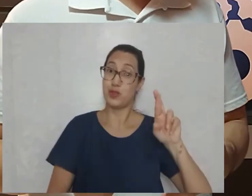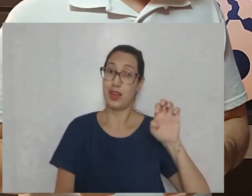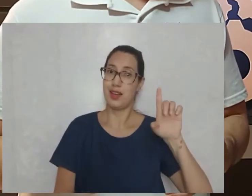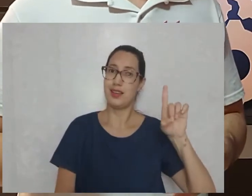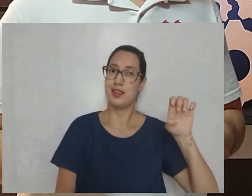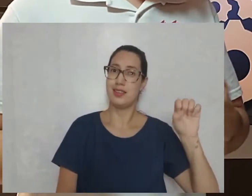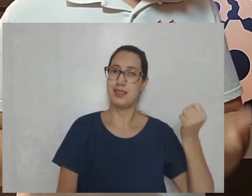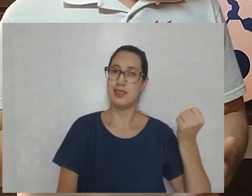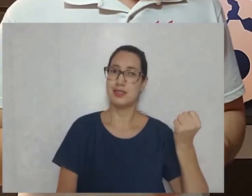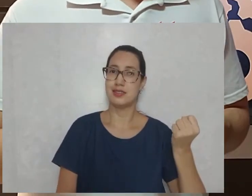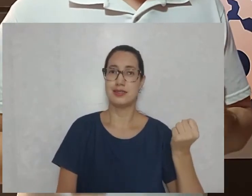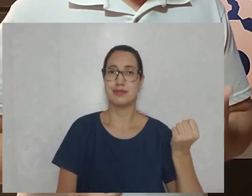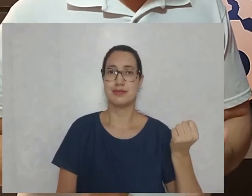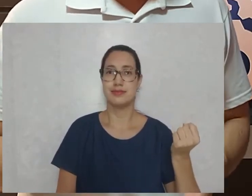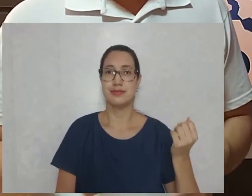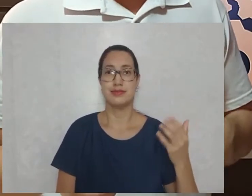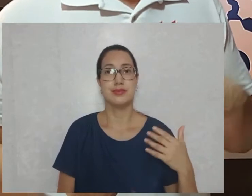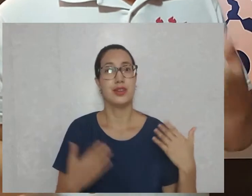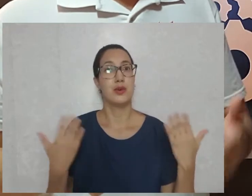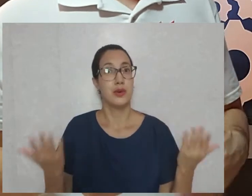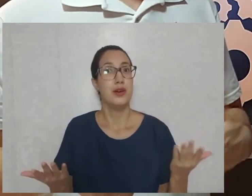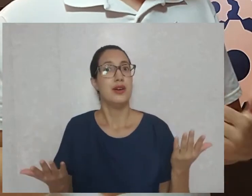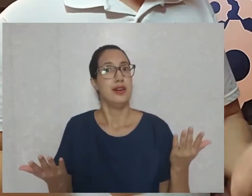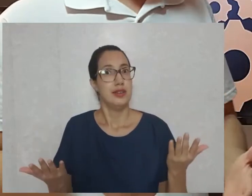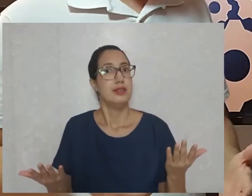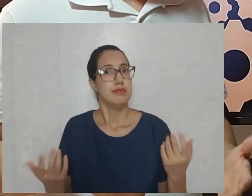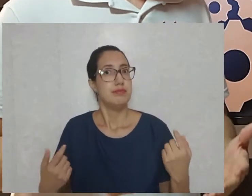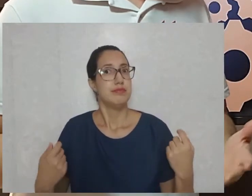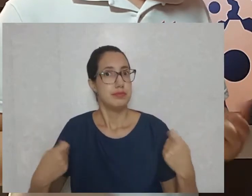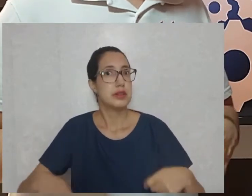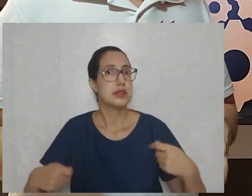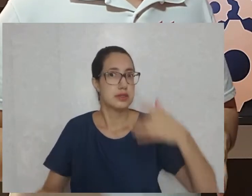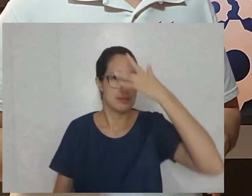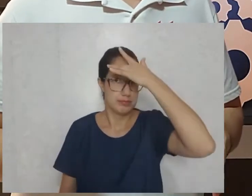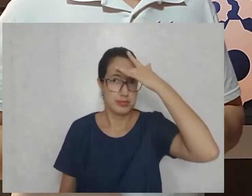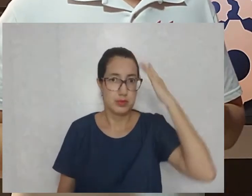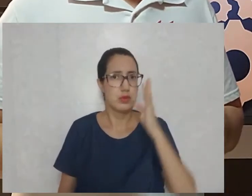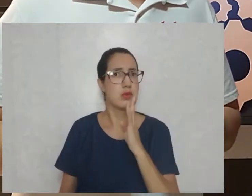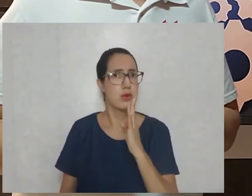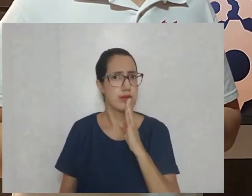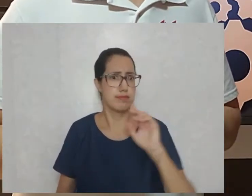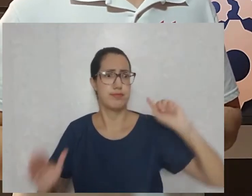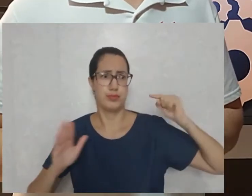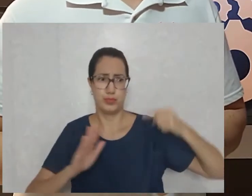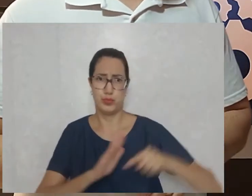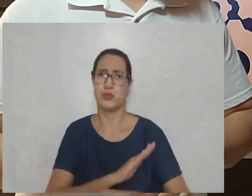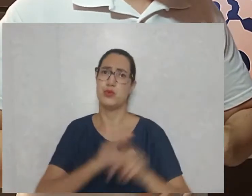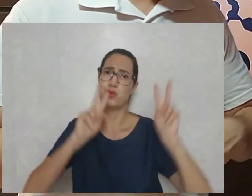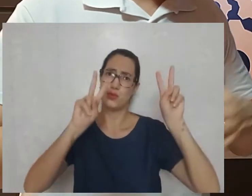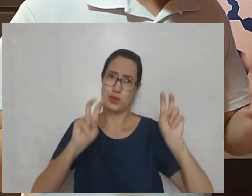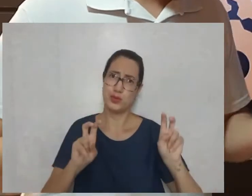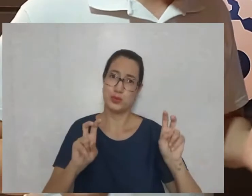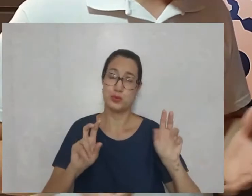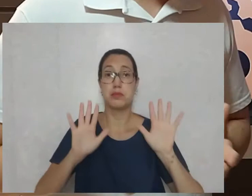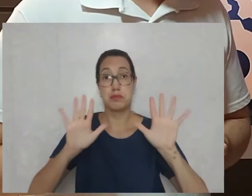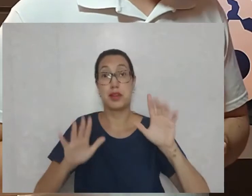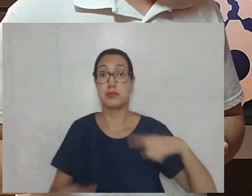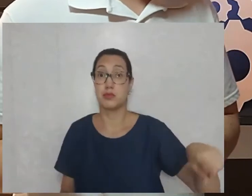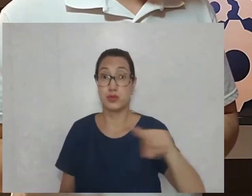Então, assim, muitas vezes é uma tarefa complexa, né? Precisa de alguém que entende, mas você pode pensar num programa de computador que faz um